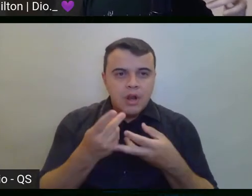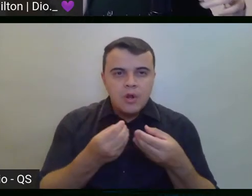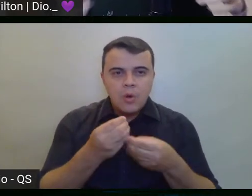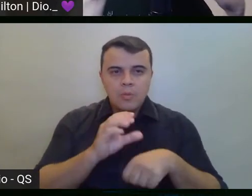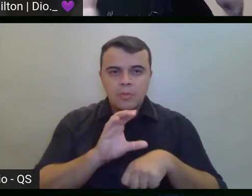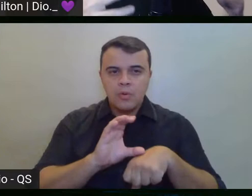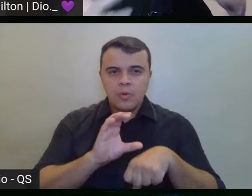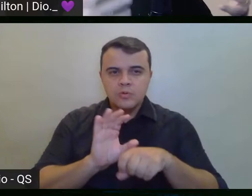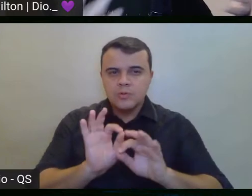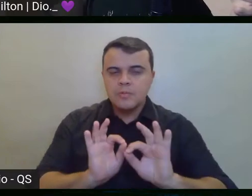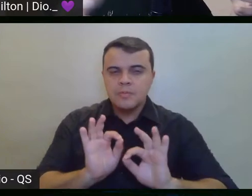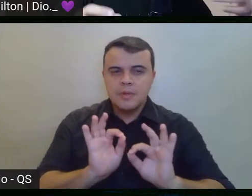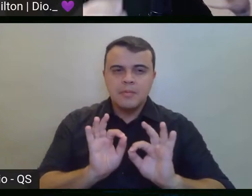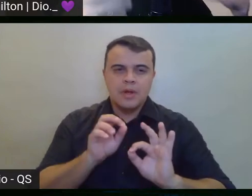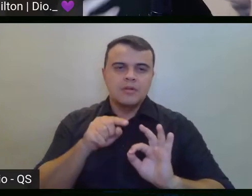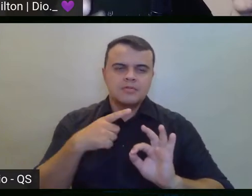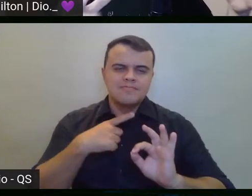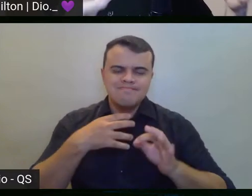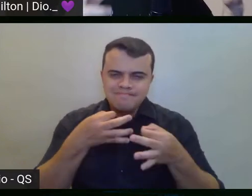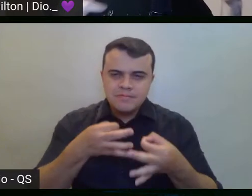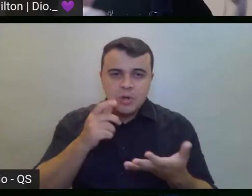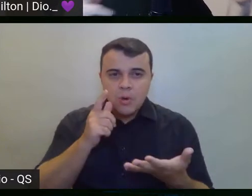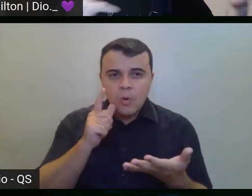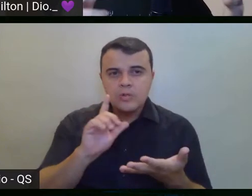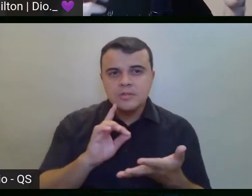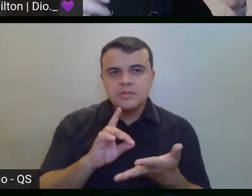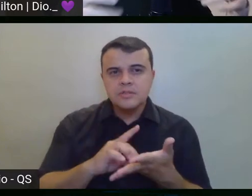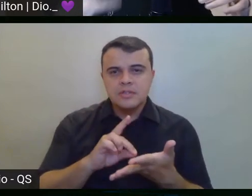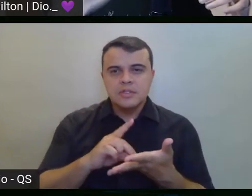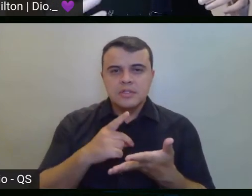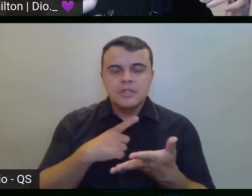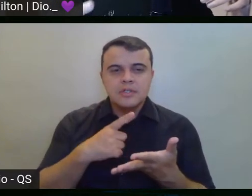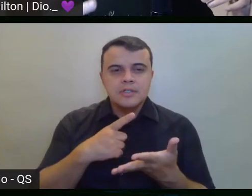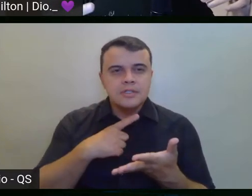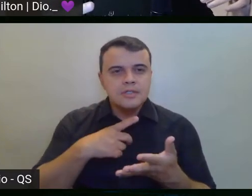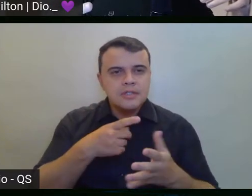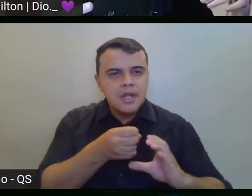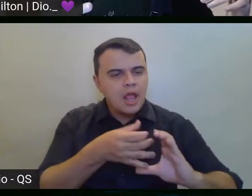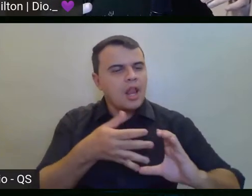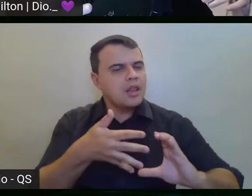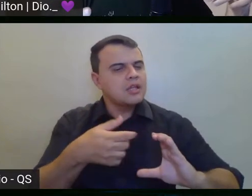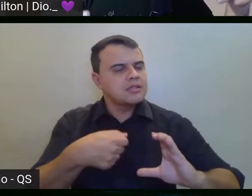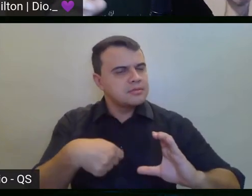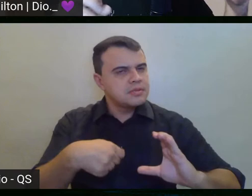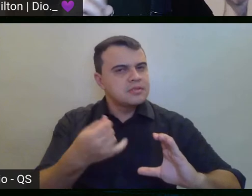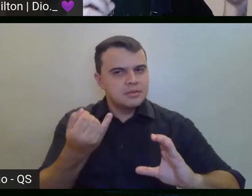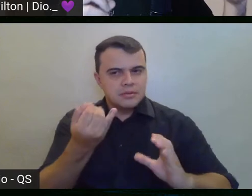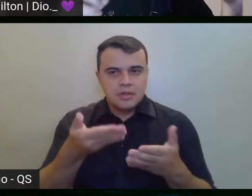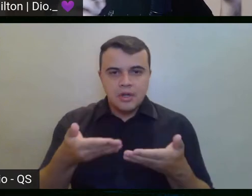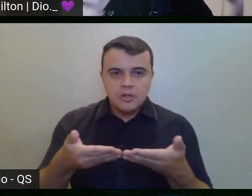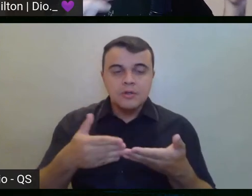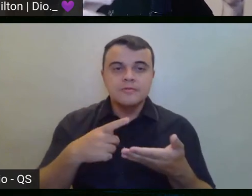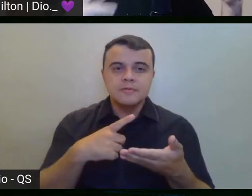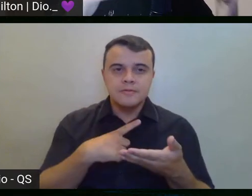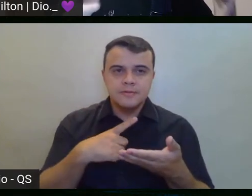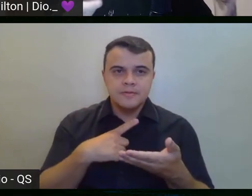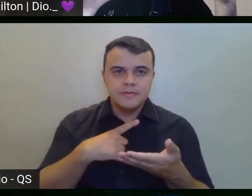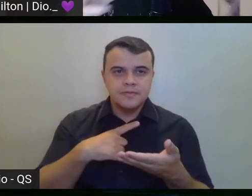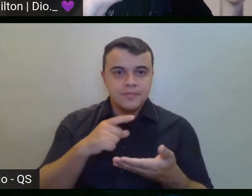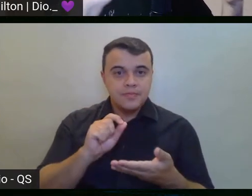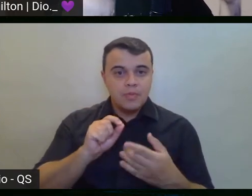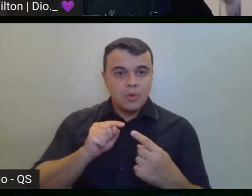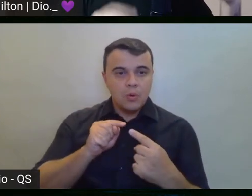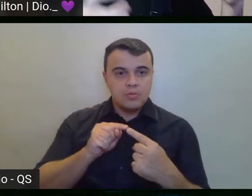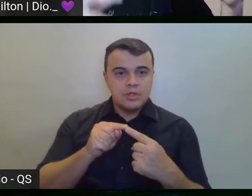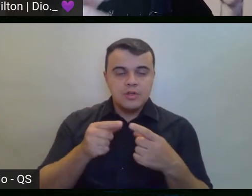Botequim foi preparado para que você realmente consiga ter nessas Skills que a gente vai estar falando aqui hoje então o